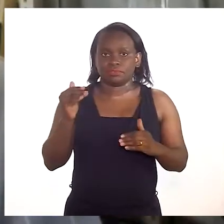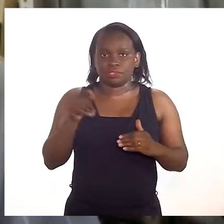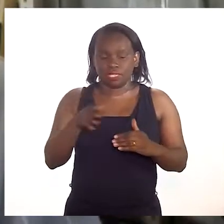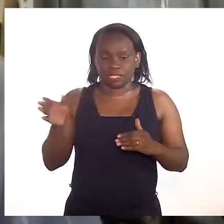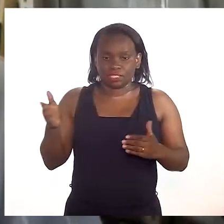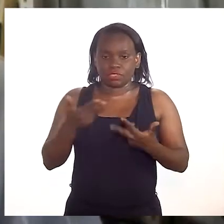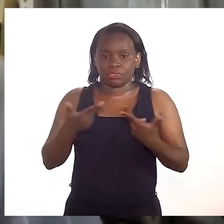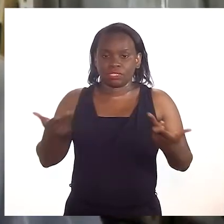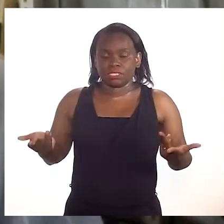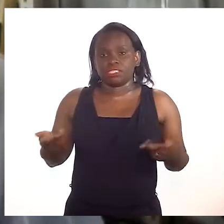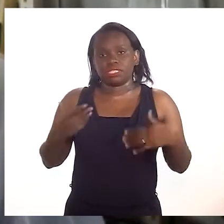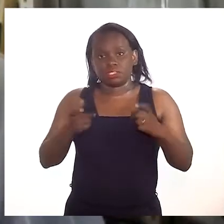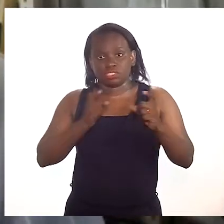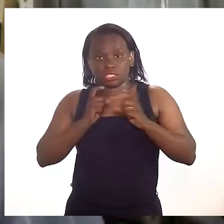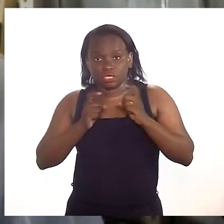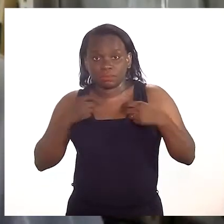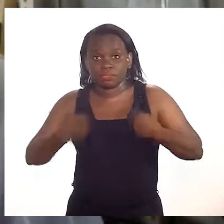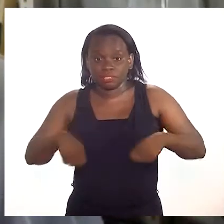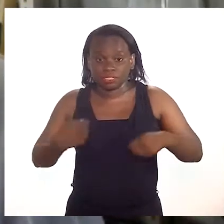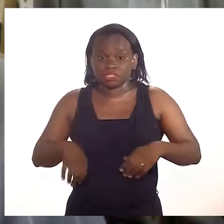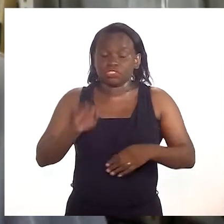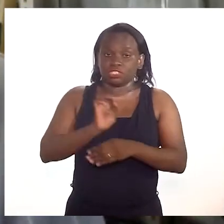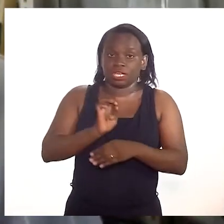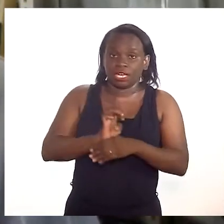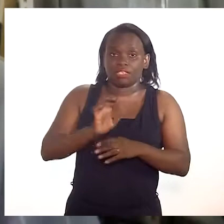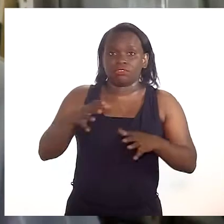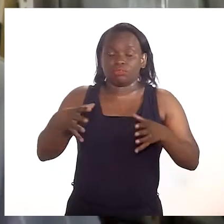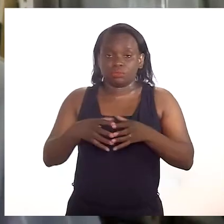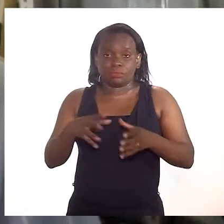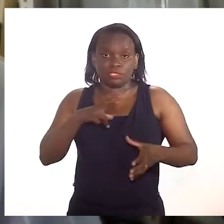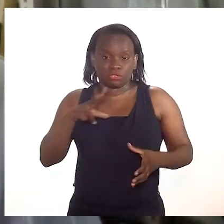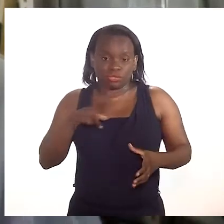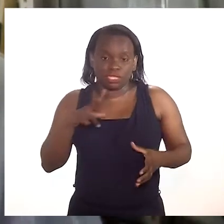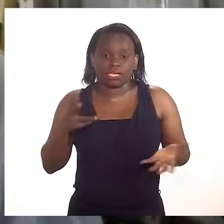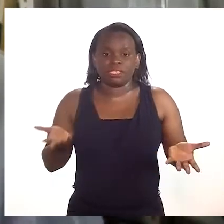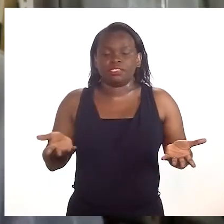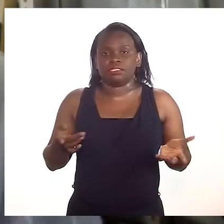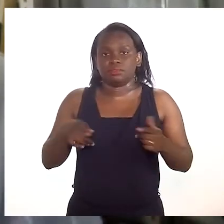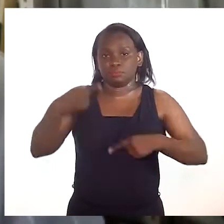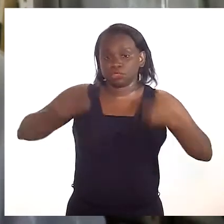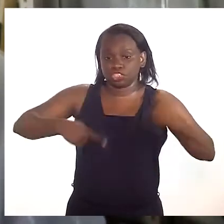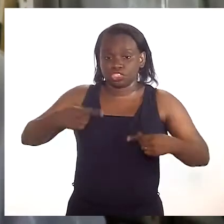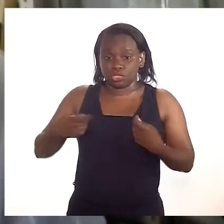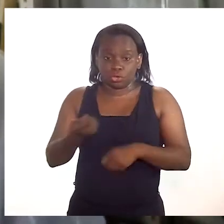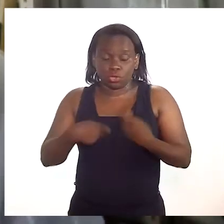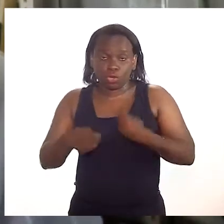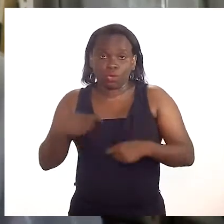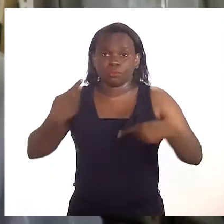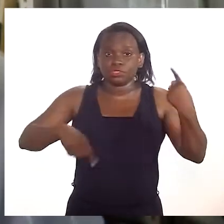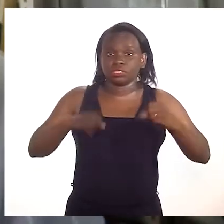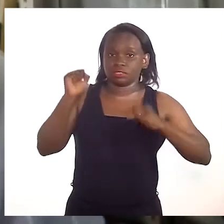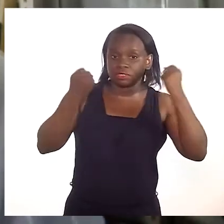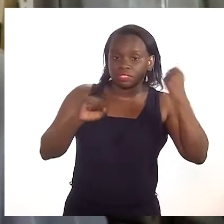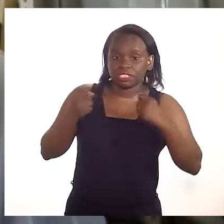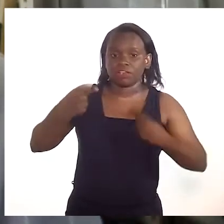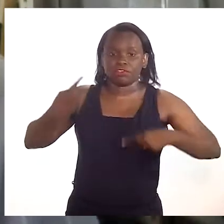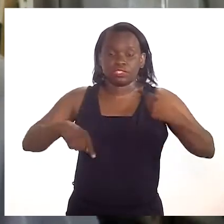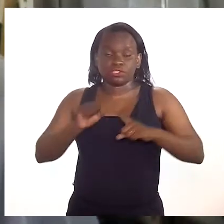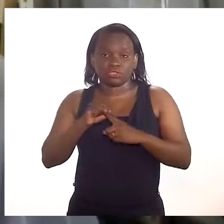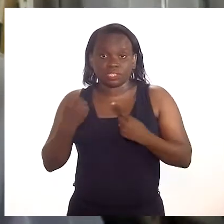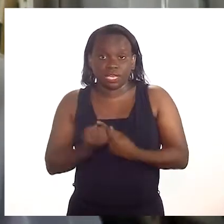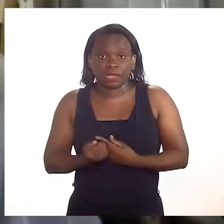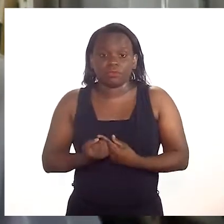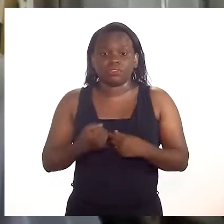essas coisas, né? É o diálogo necessário entre o Estado e o setor privado, entre a política econômica, a política industrial e a